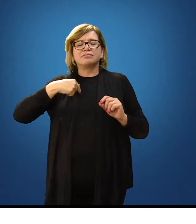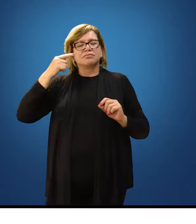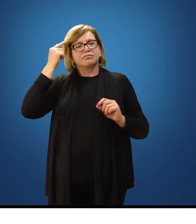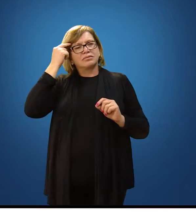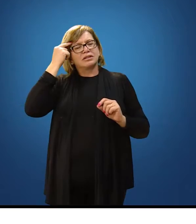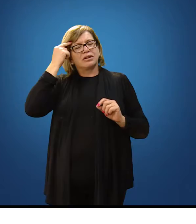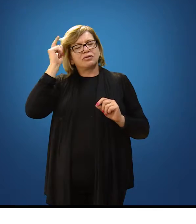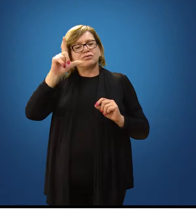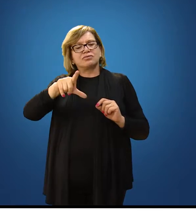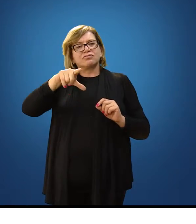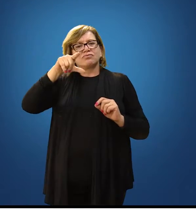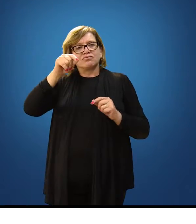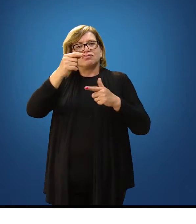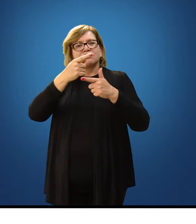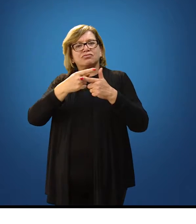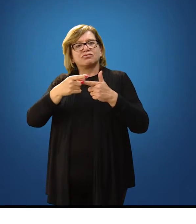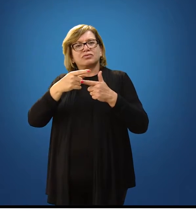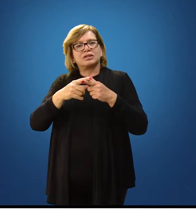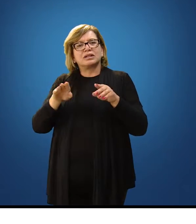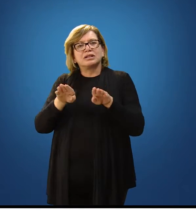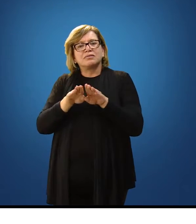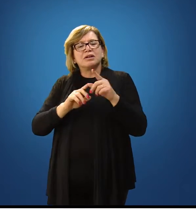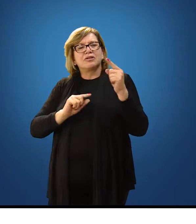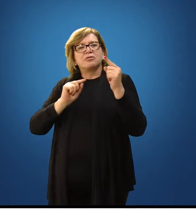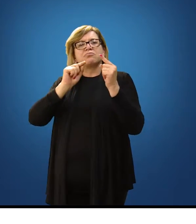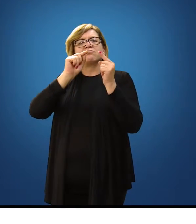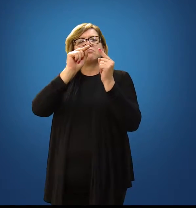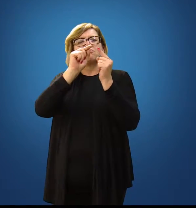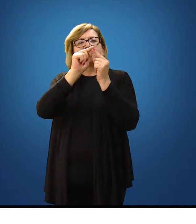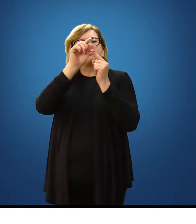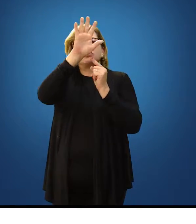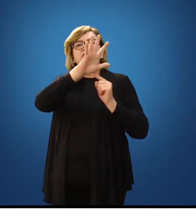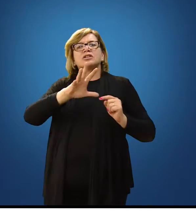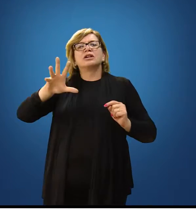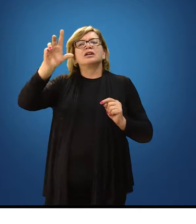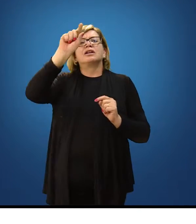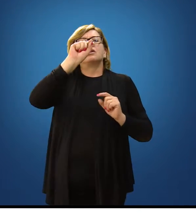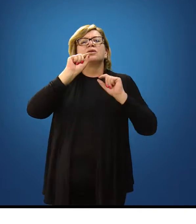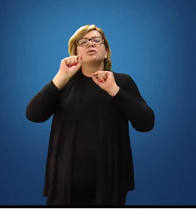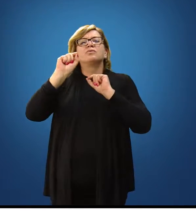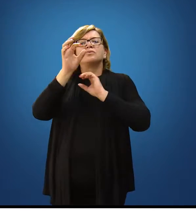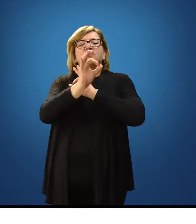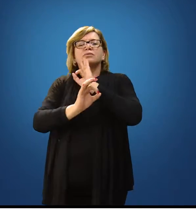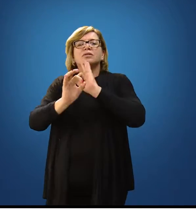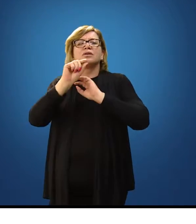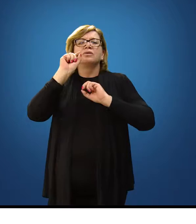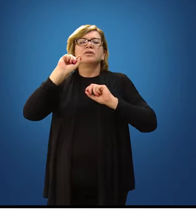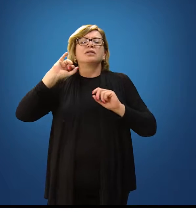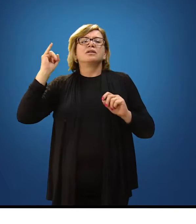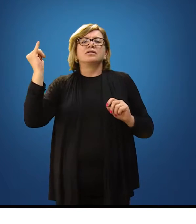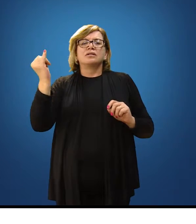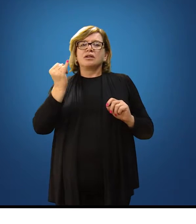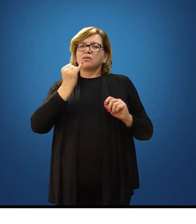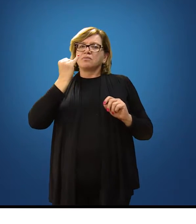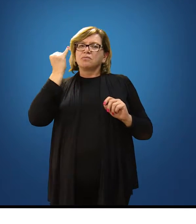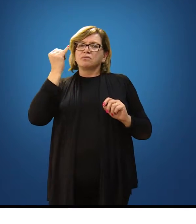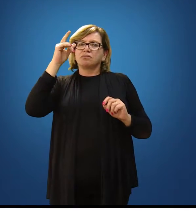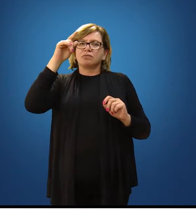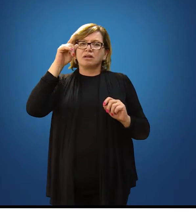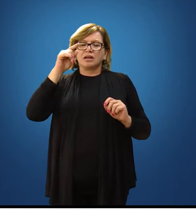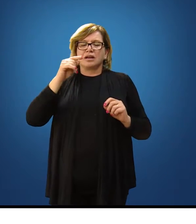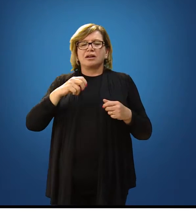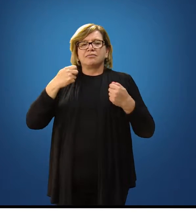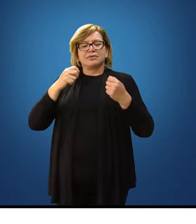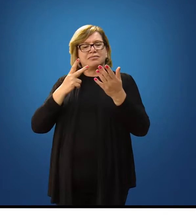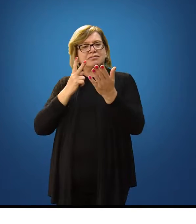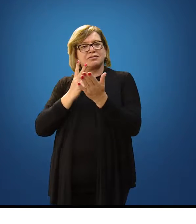problema, do objetivo geral e dos objetivos específicos? sempre tomar